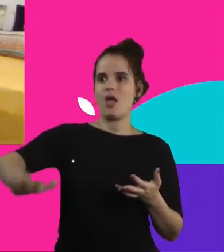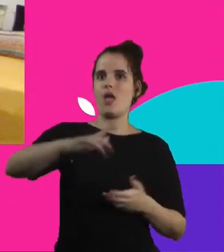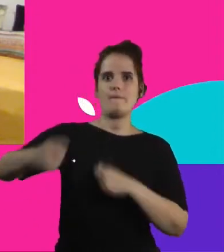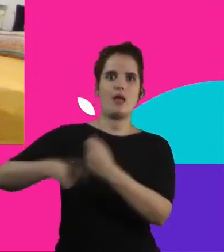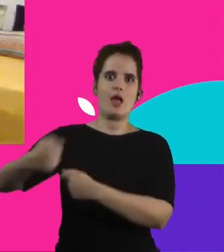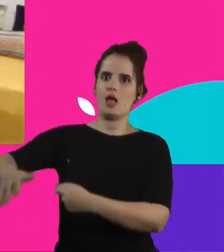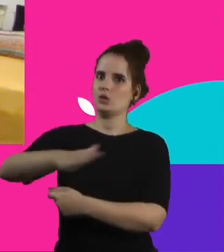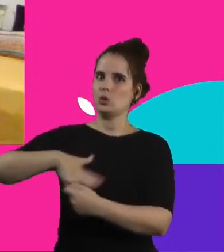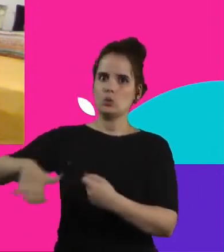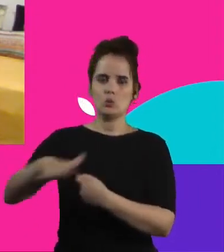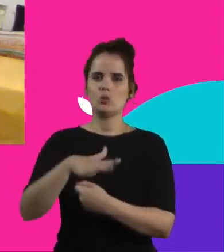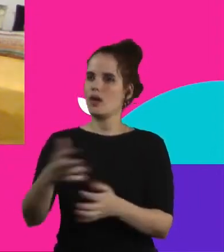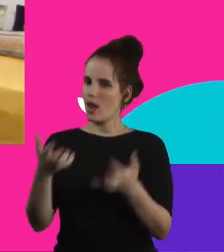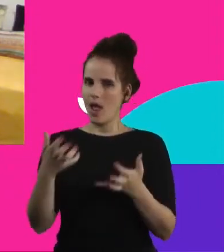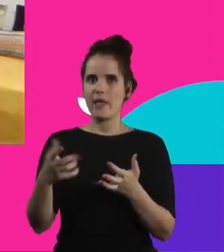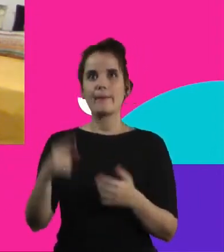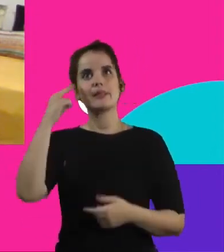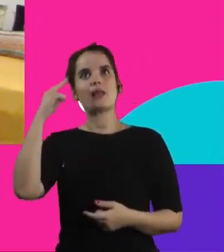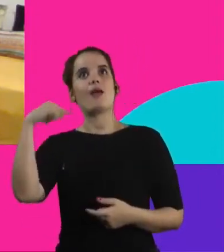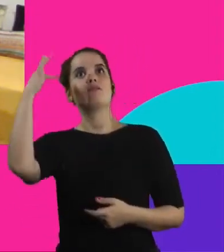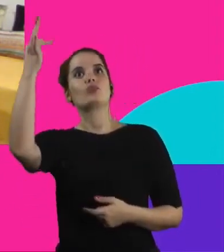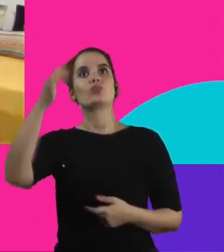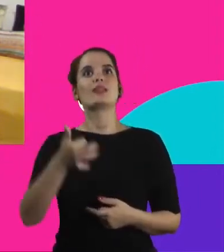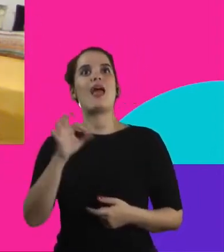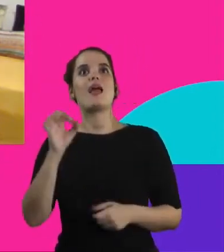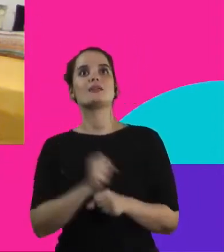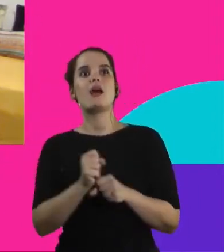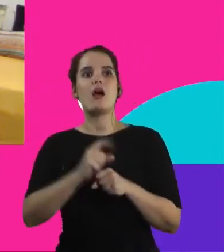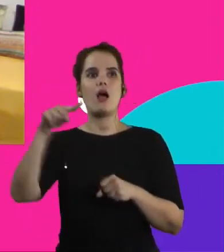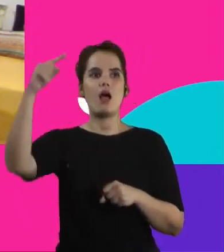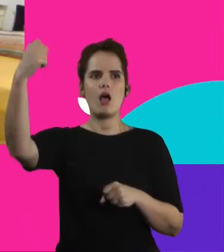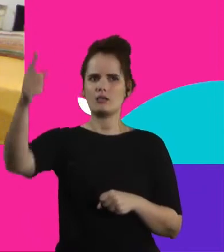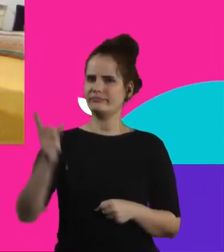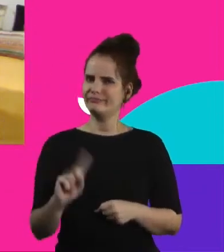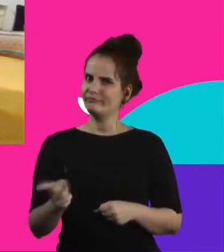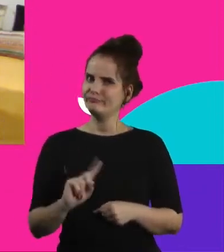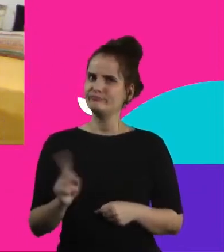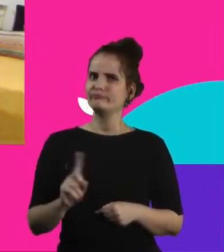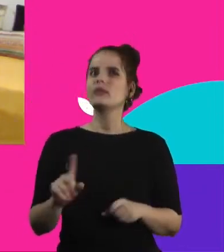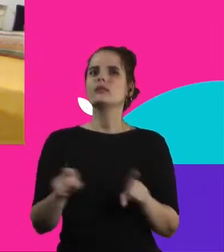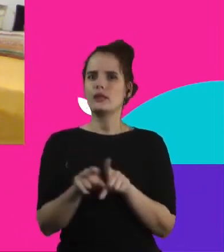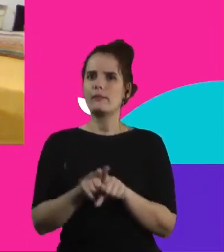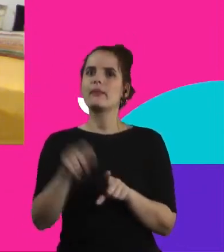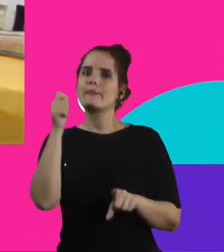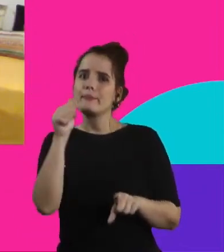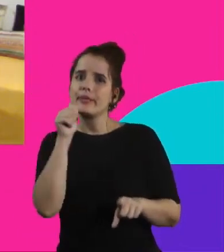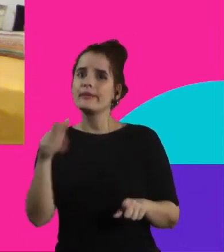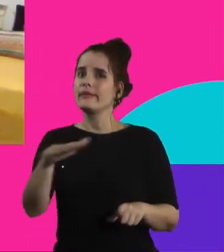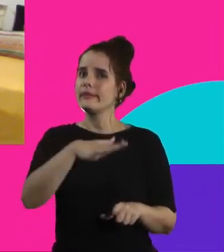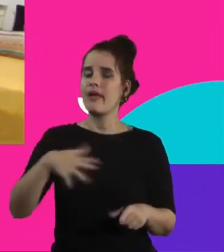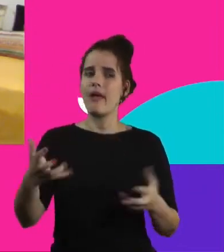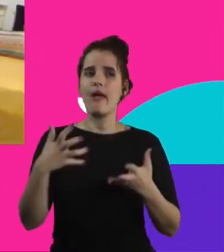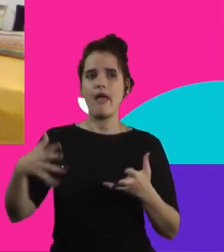só a pensar em legado e vai resolver esse problema daqui a 10 anos, né? Quando essas meninas começarem a se formar. E, do outra frente, a gente quer que essas meninas comecem